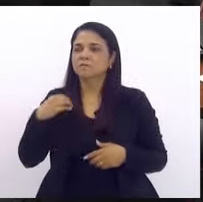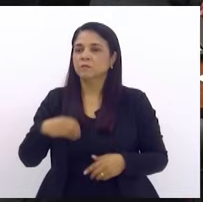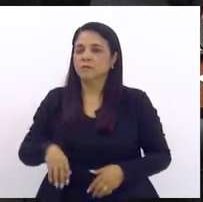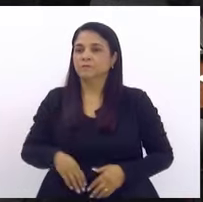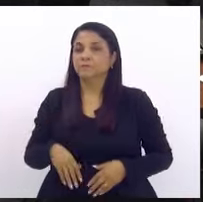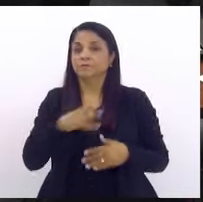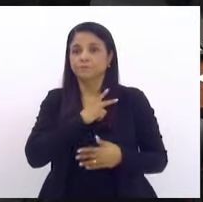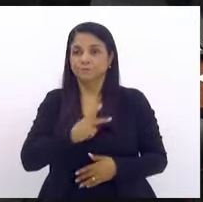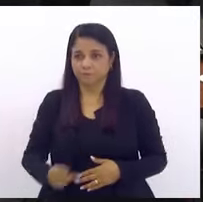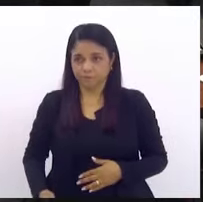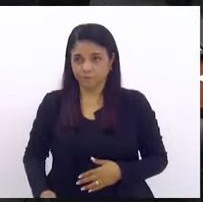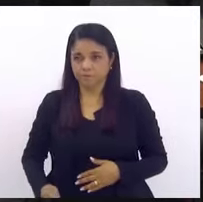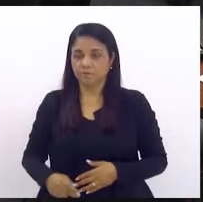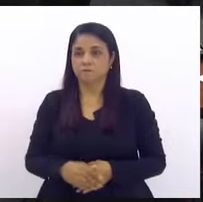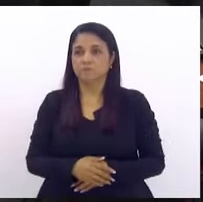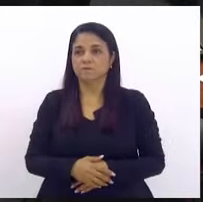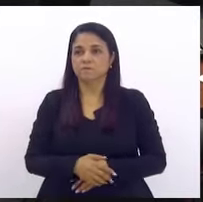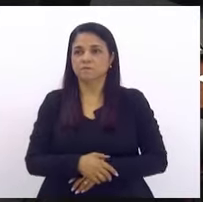Presidente.